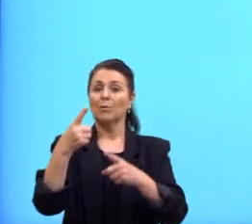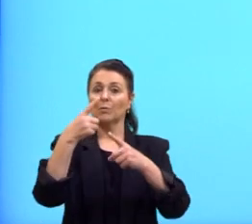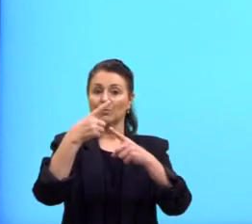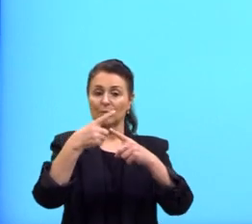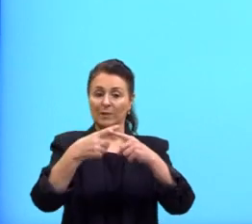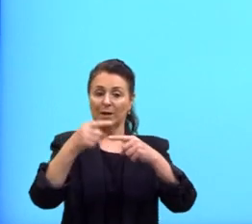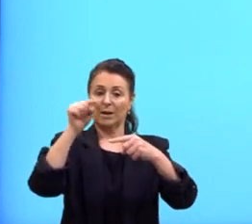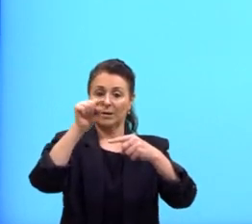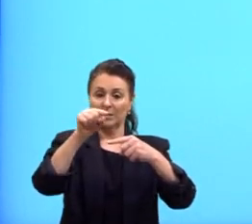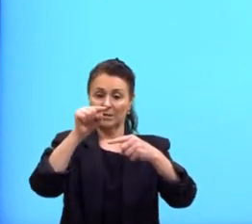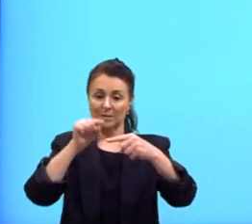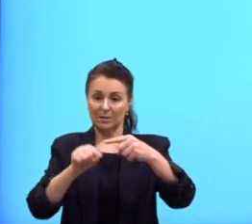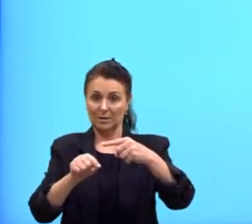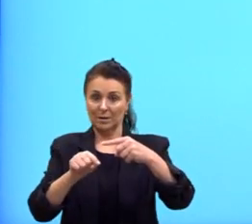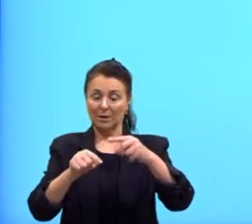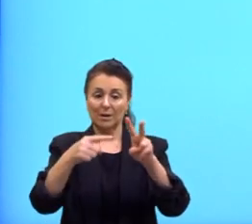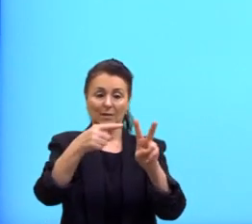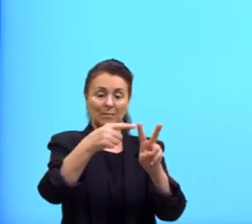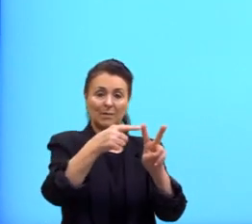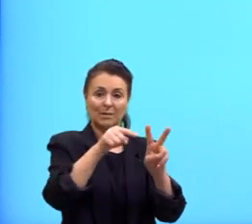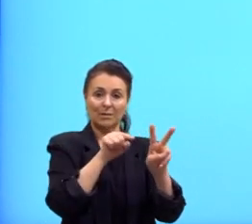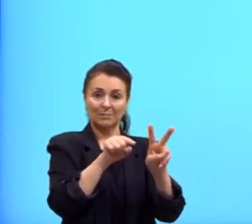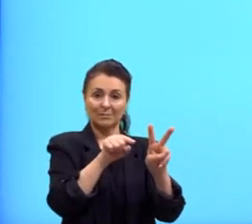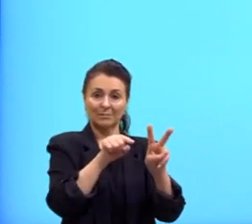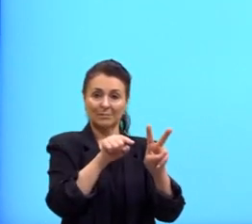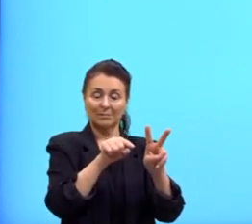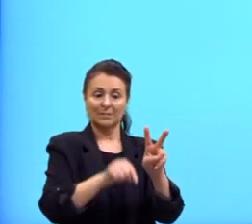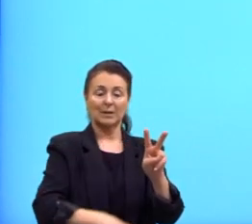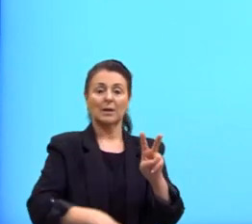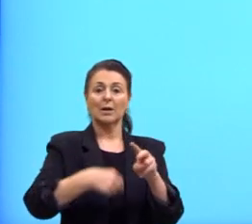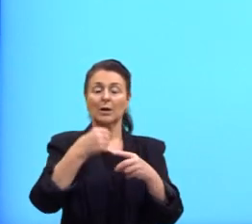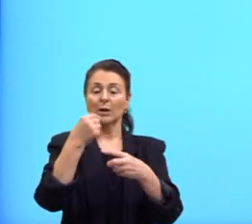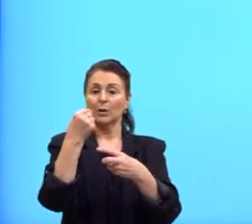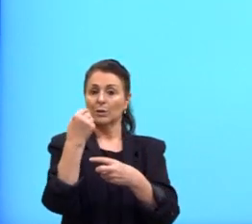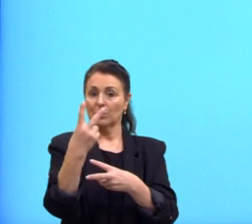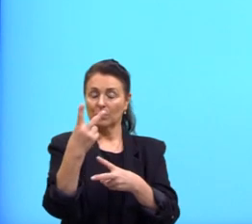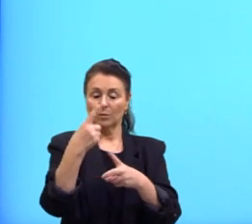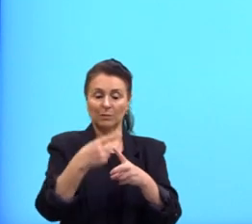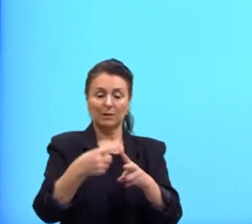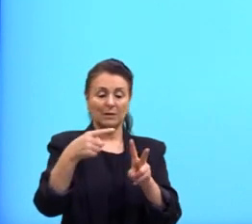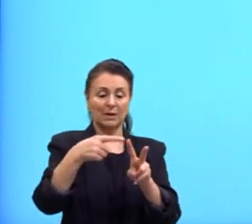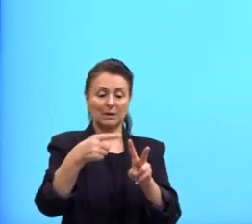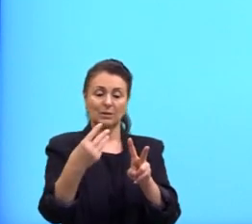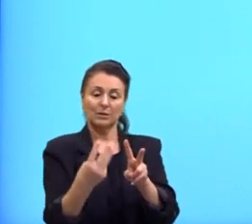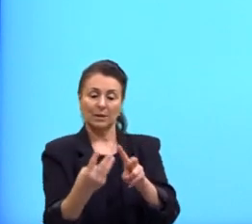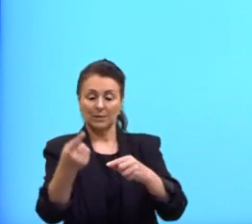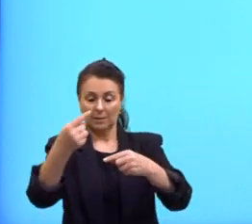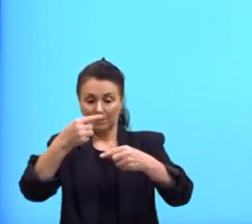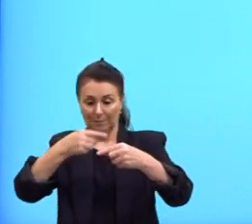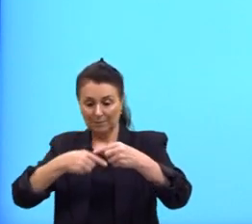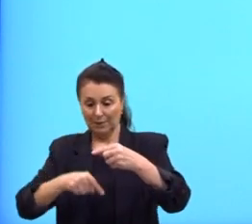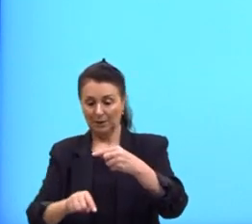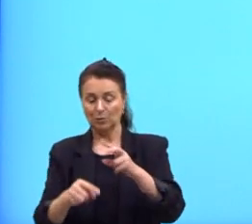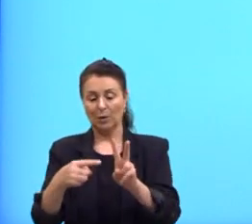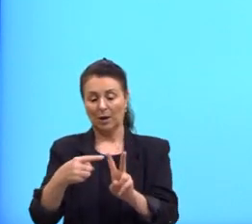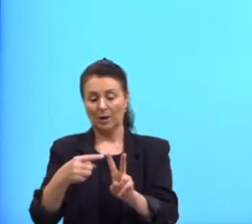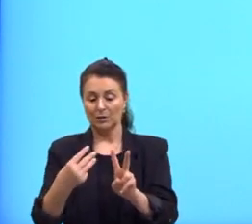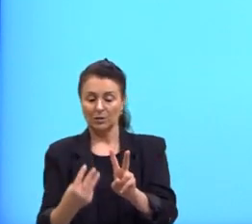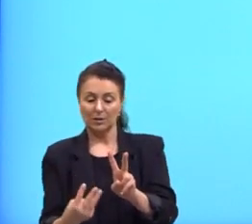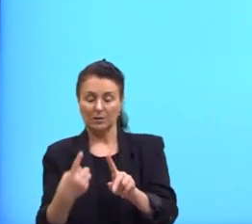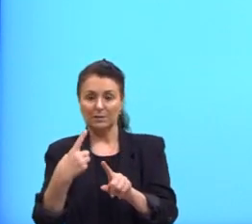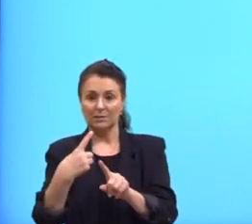raiz então teremos 2 vezes raiz de 3 e no denominador raiz de 3